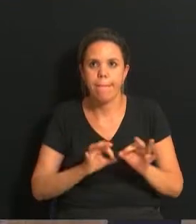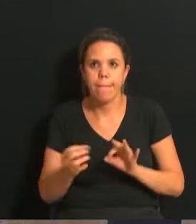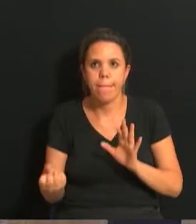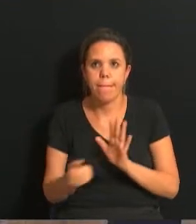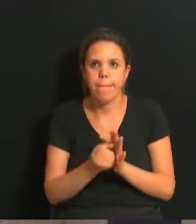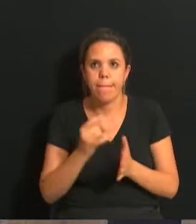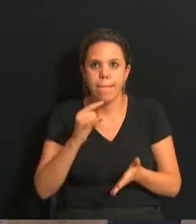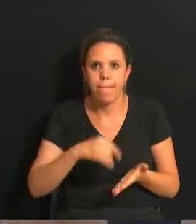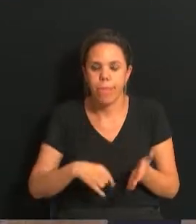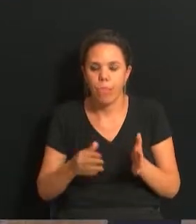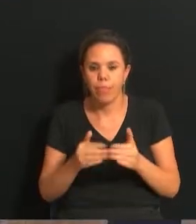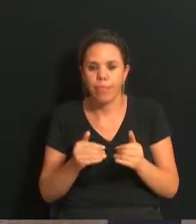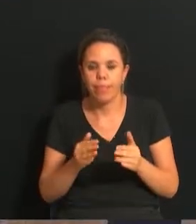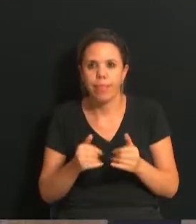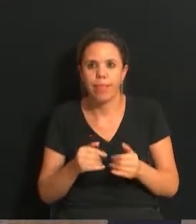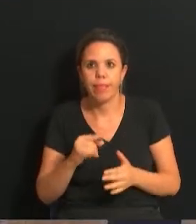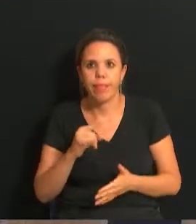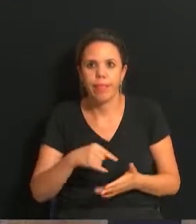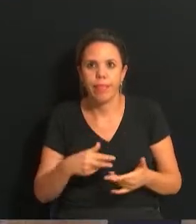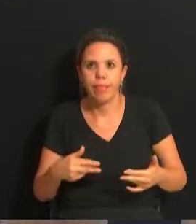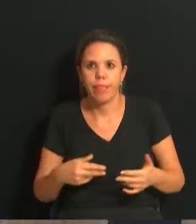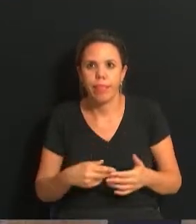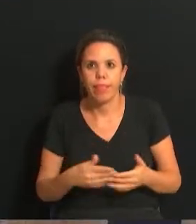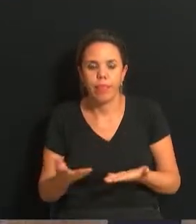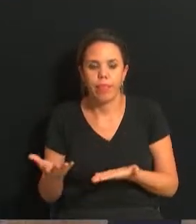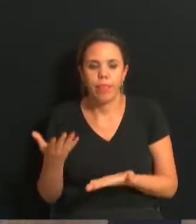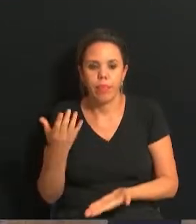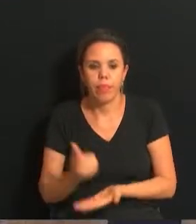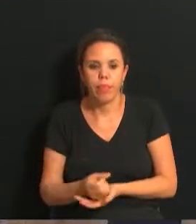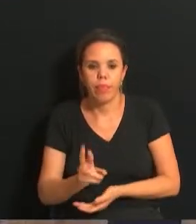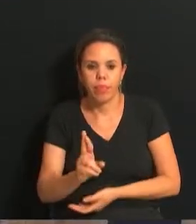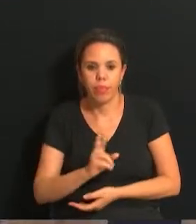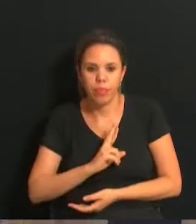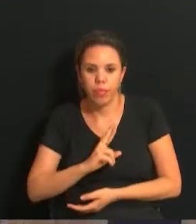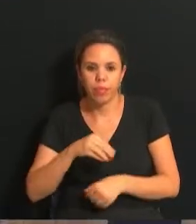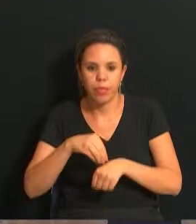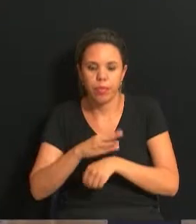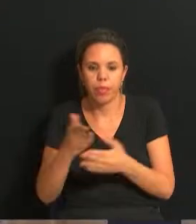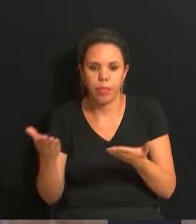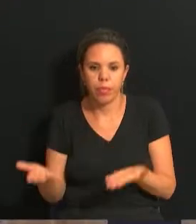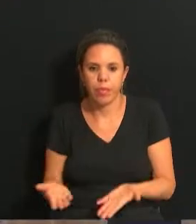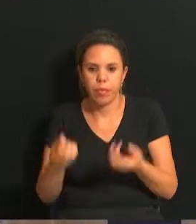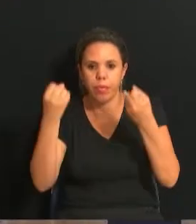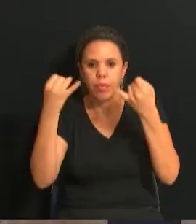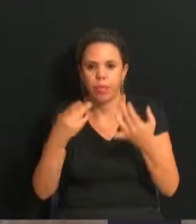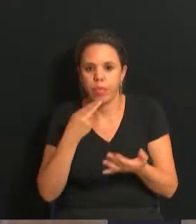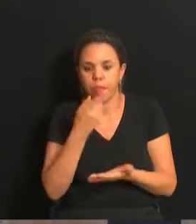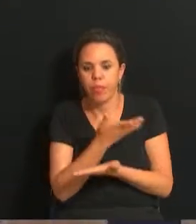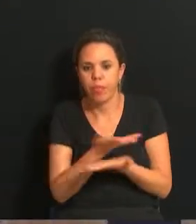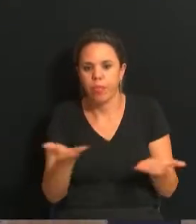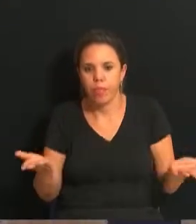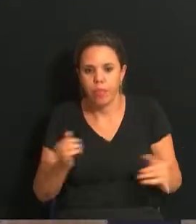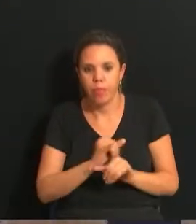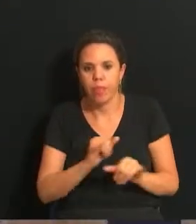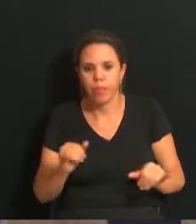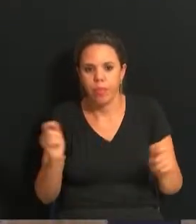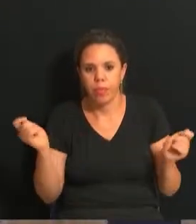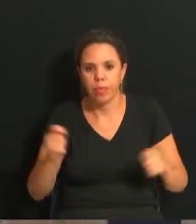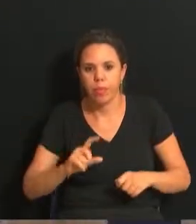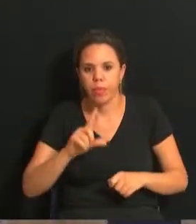esse pedido via requerimento, recebemos a resposta, eu quero trazer aqui, comentar com vocês, né? A gente pode